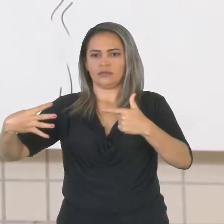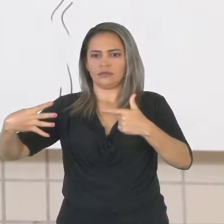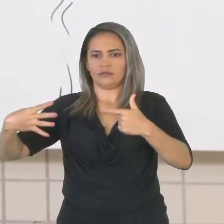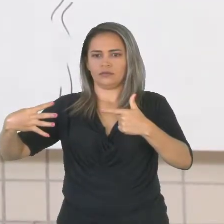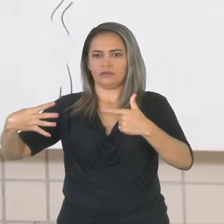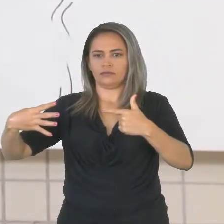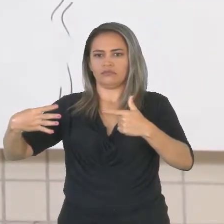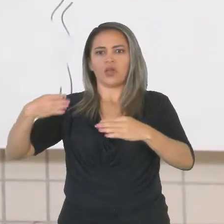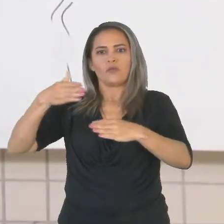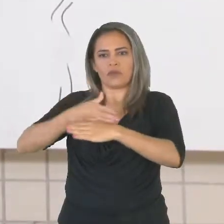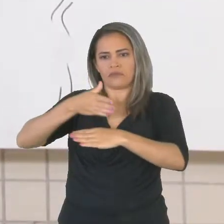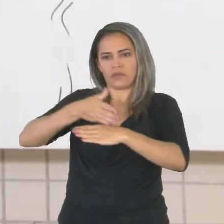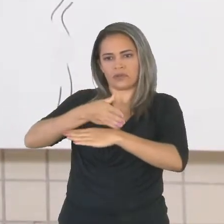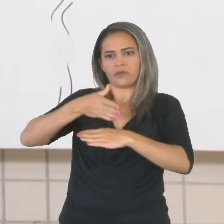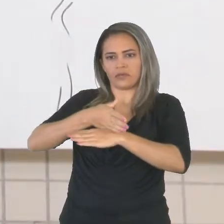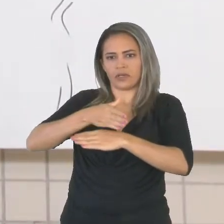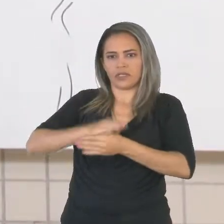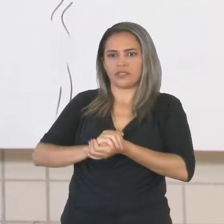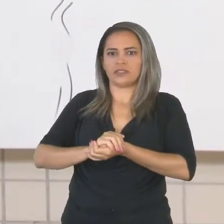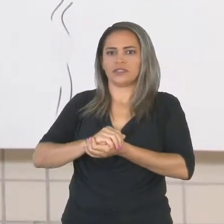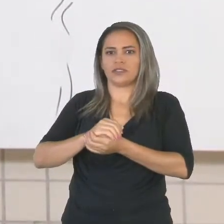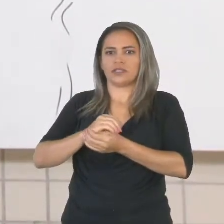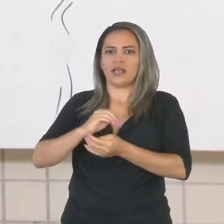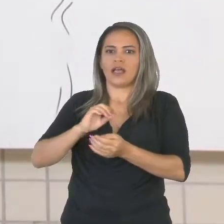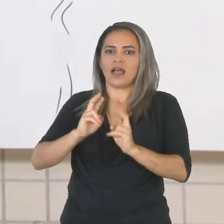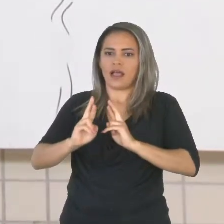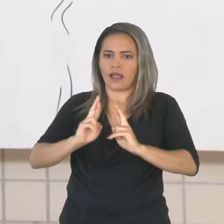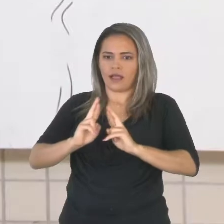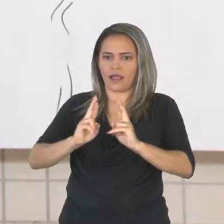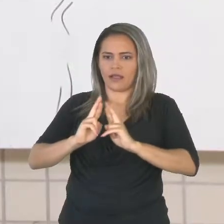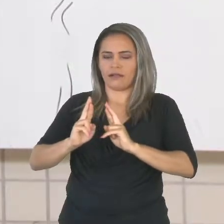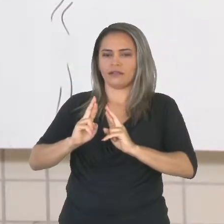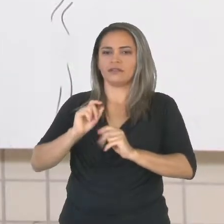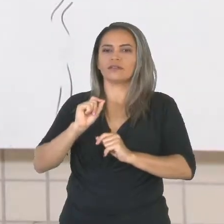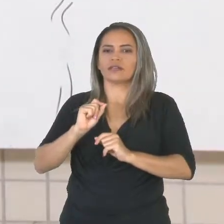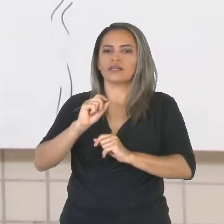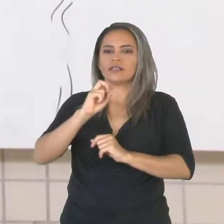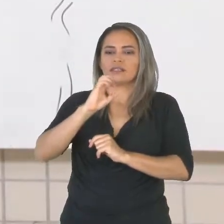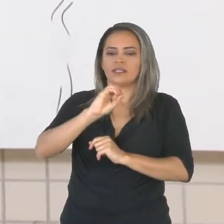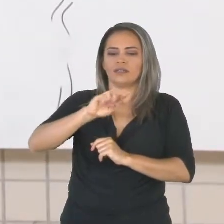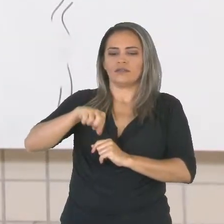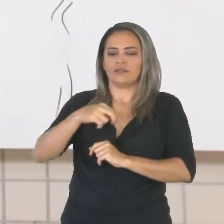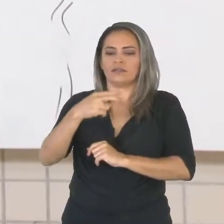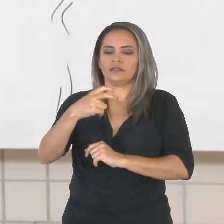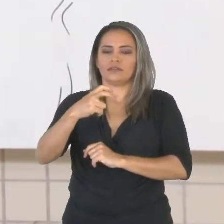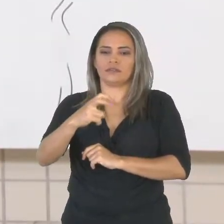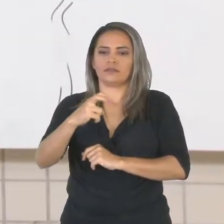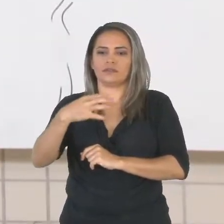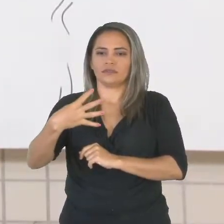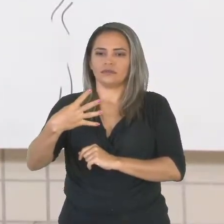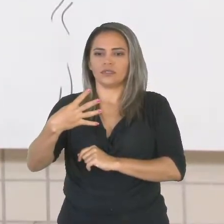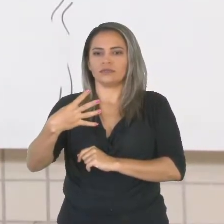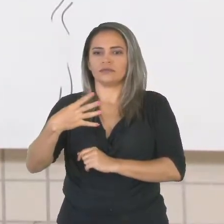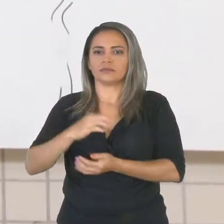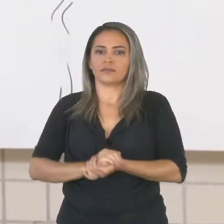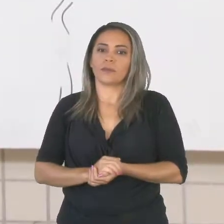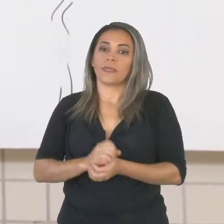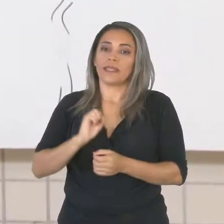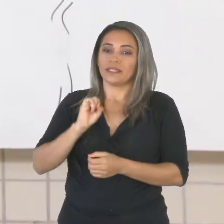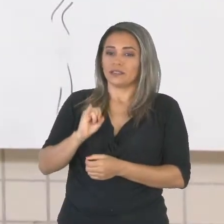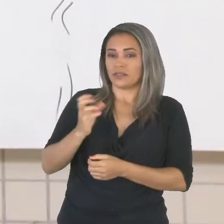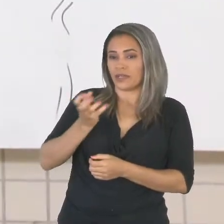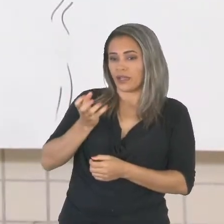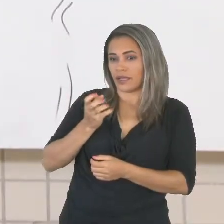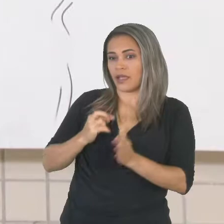a minha frequência relativa, 54 centésimos. Se eu quiser representar essa frequência